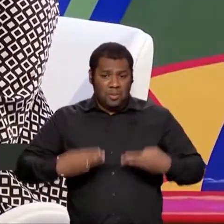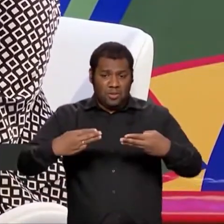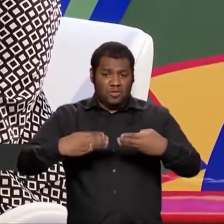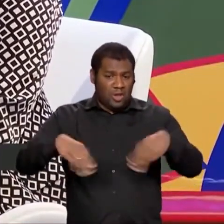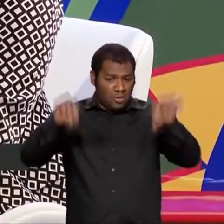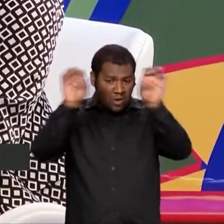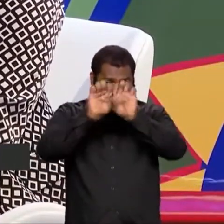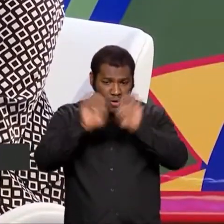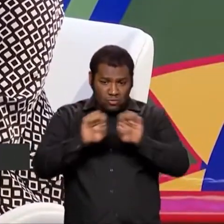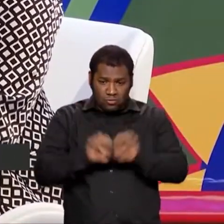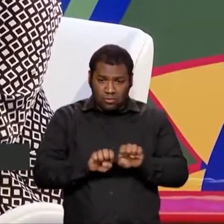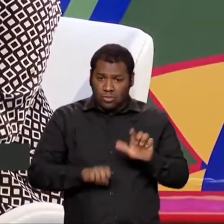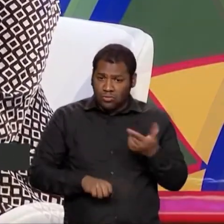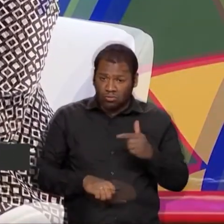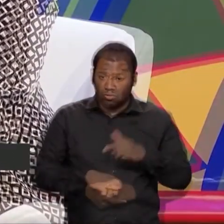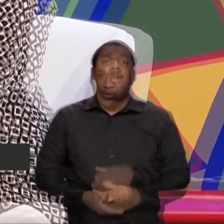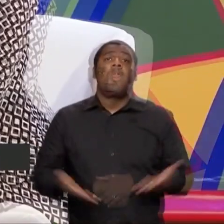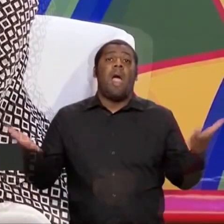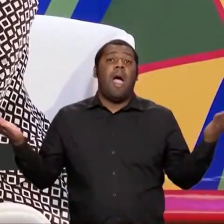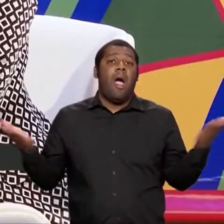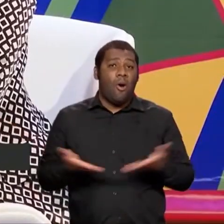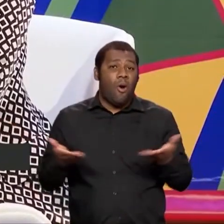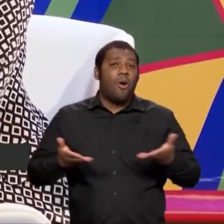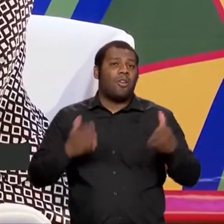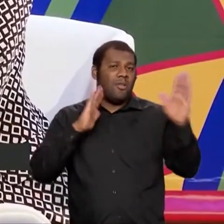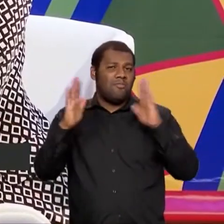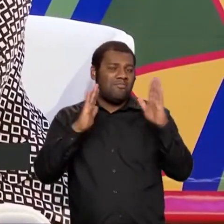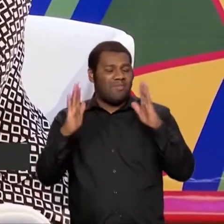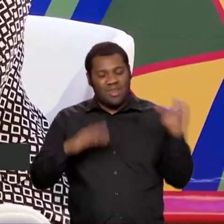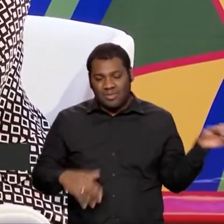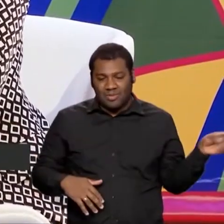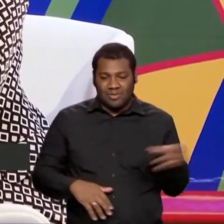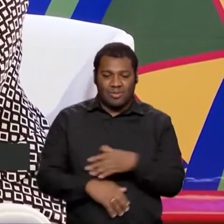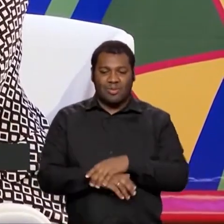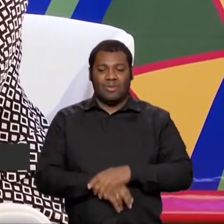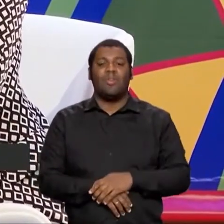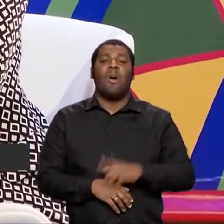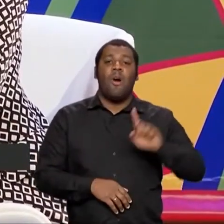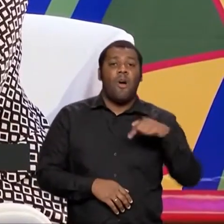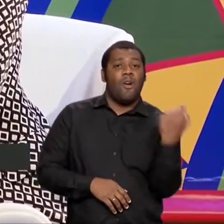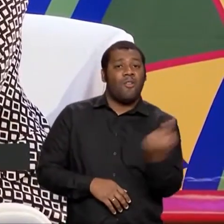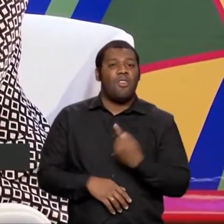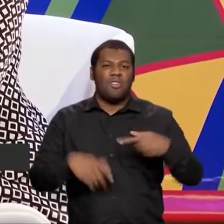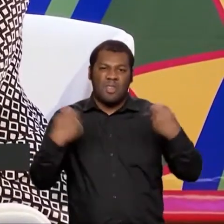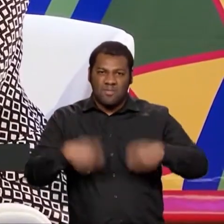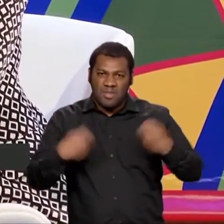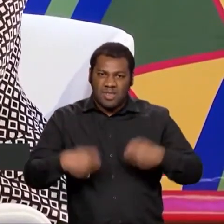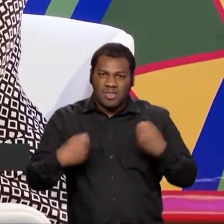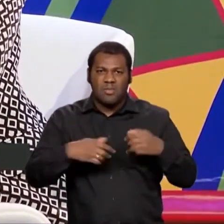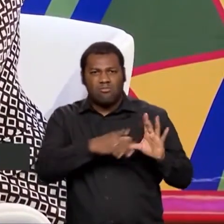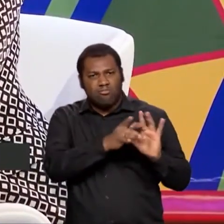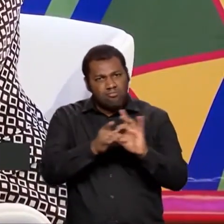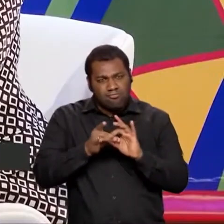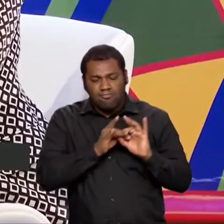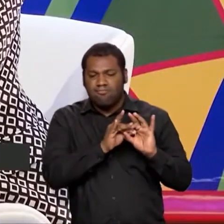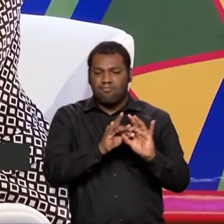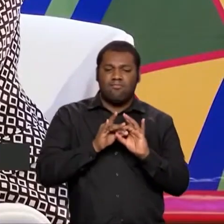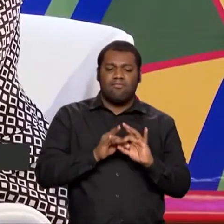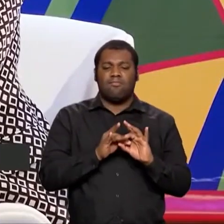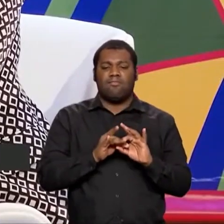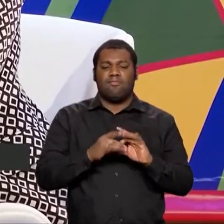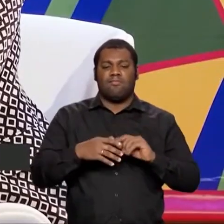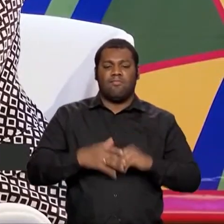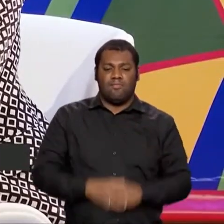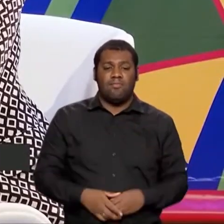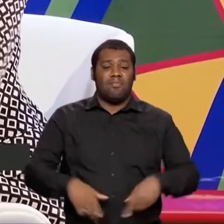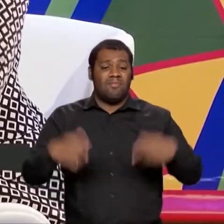dentro. E não tem outra palavra para dizer. E nós precisamos nos fortalecer nesse momento ainda.